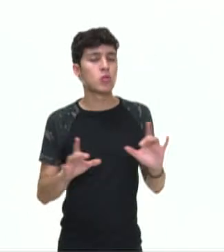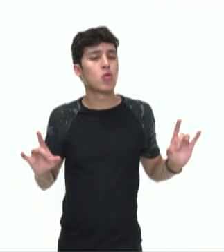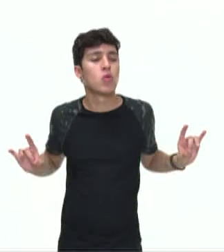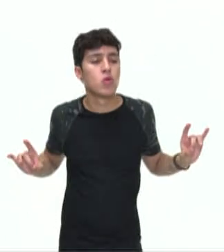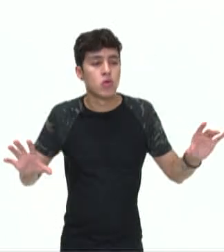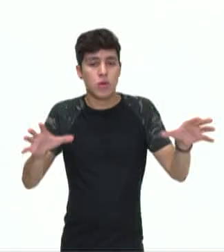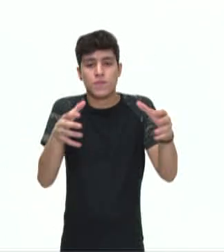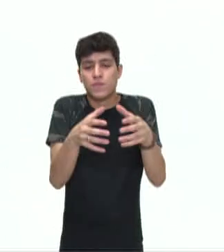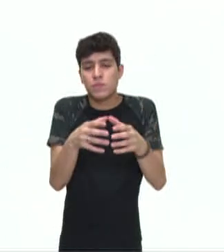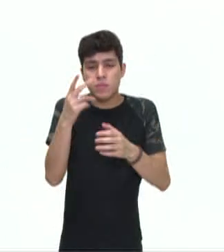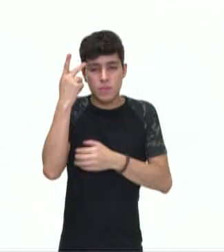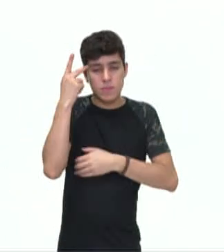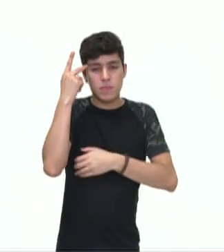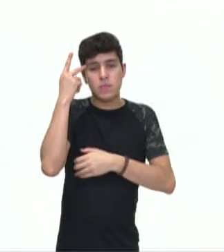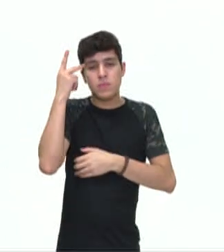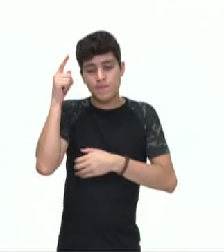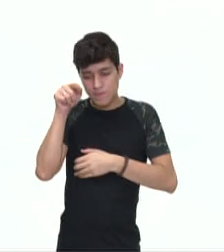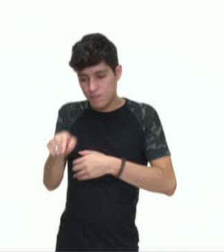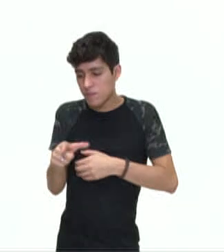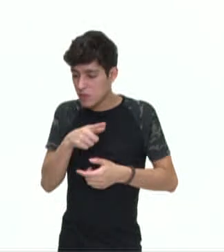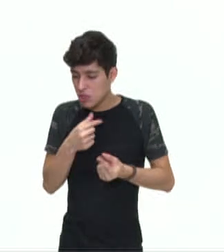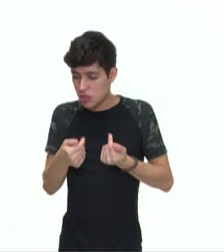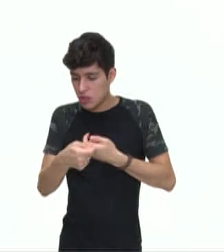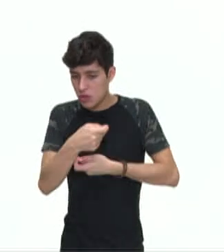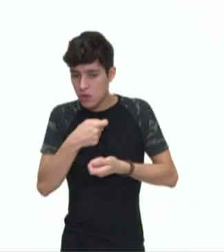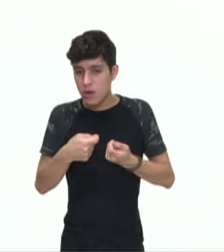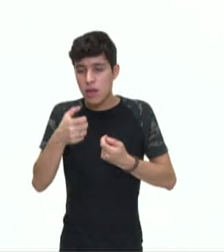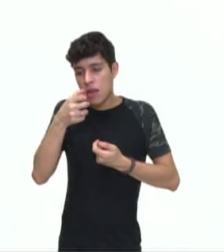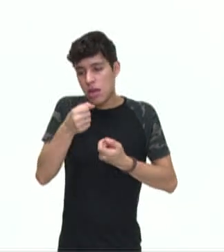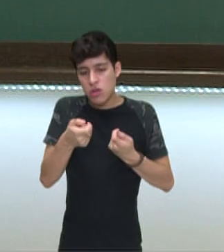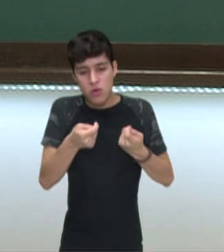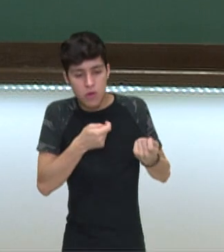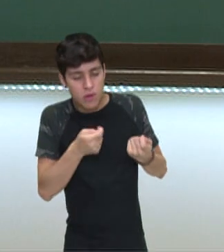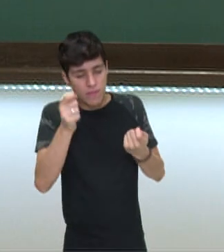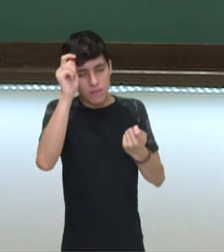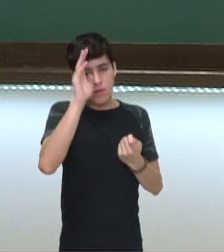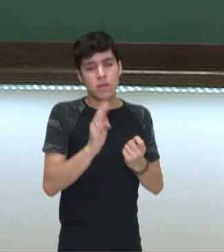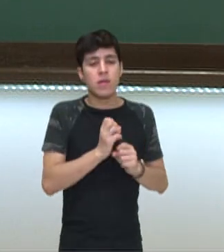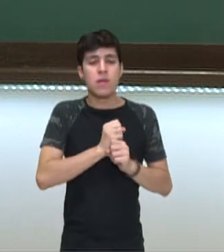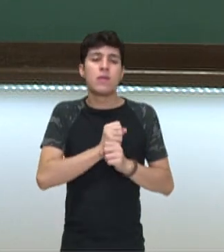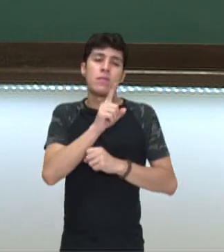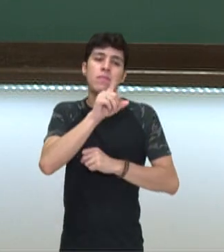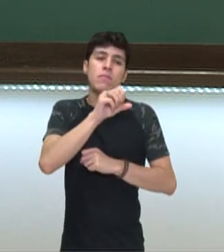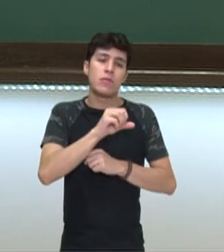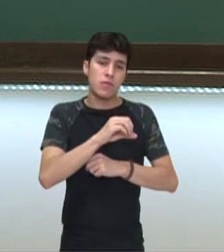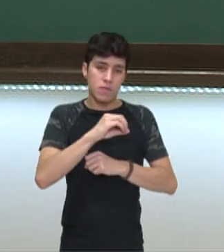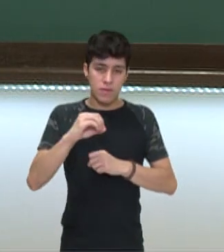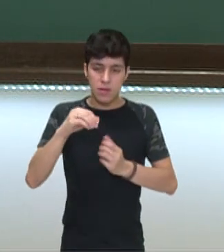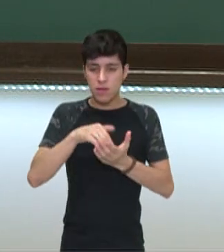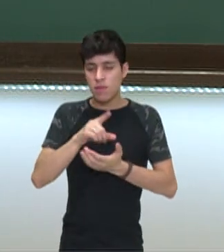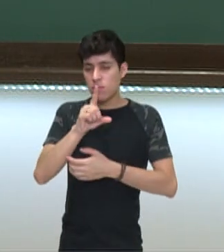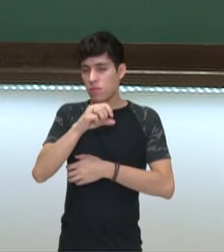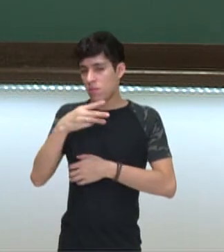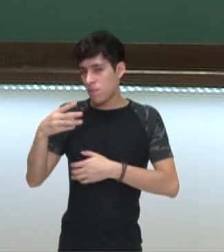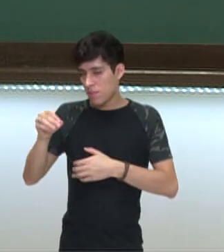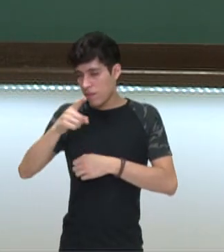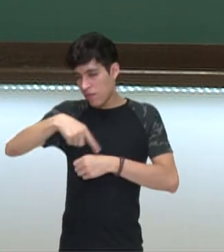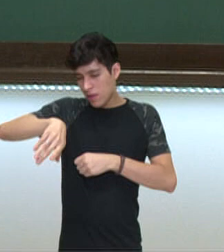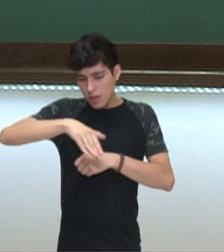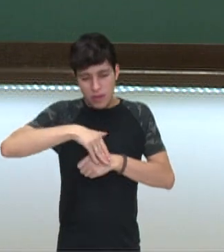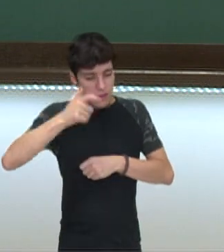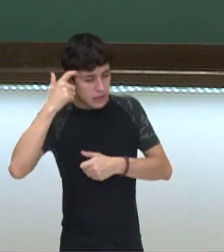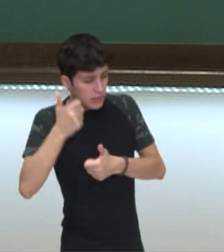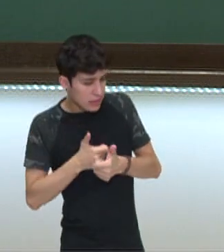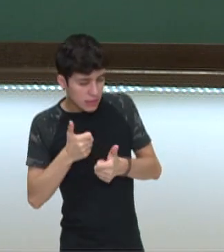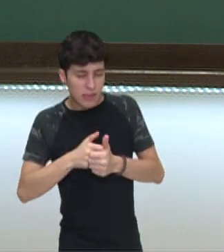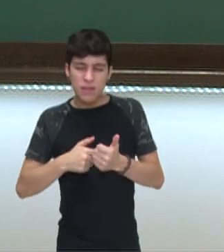exclusivamente do estado de São Paulo, cuja economia do leite comandou o Brasil entre 1900 e 1930. Vocês terão aí um tempinho para